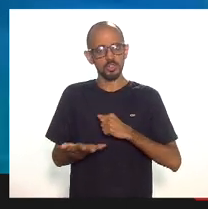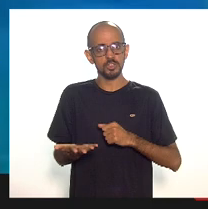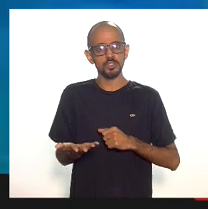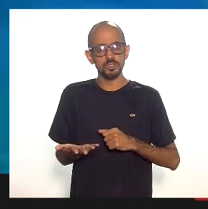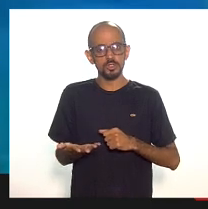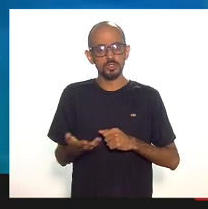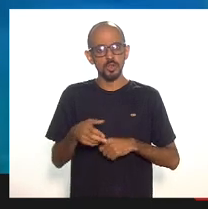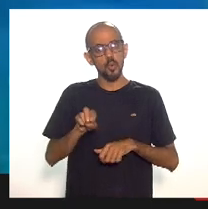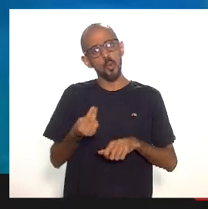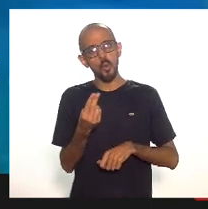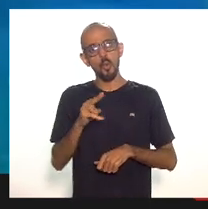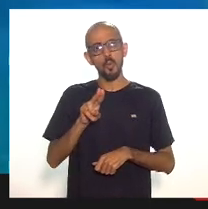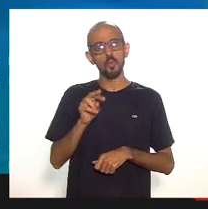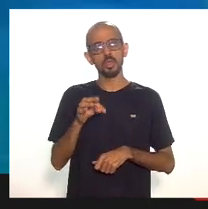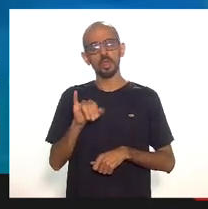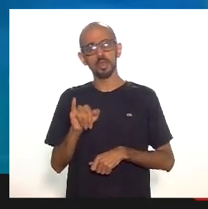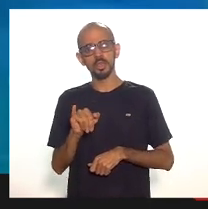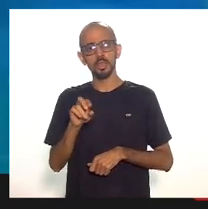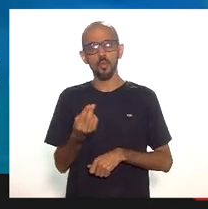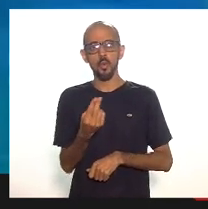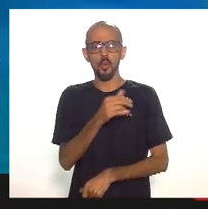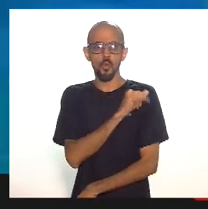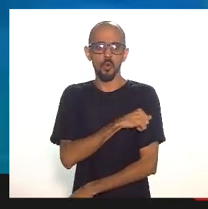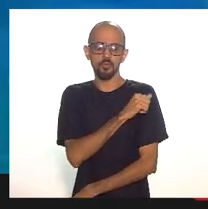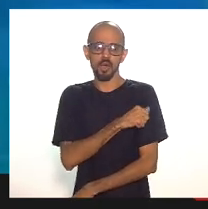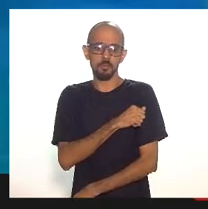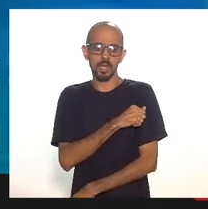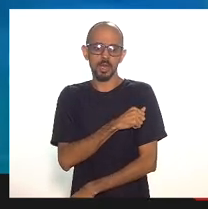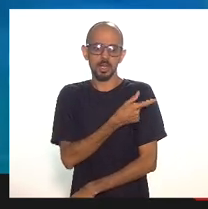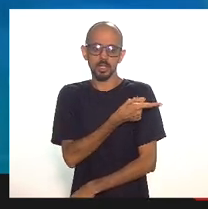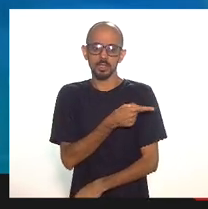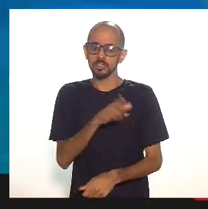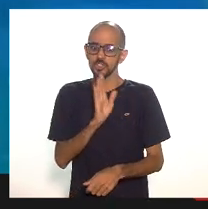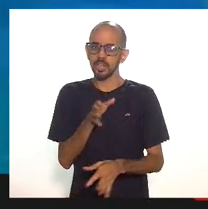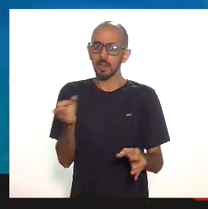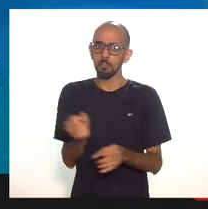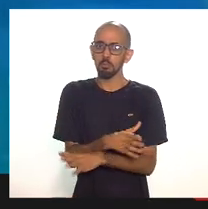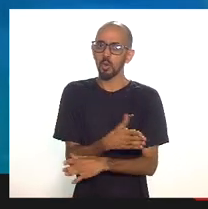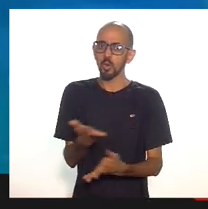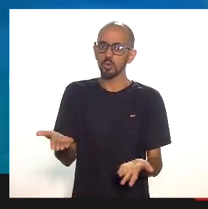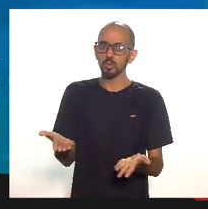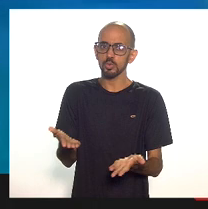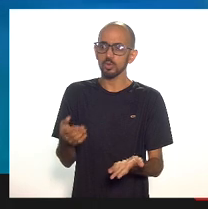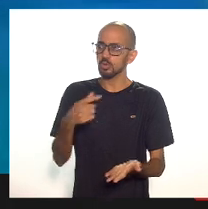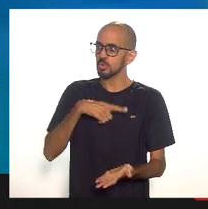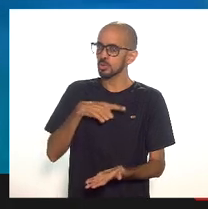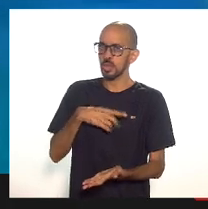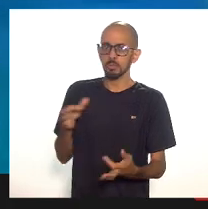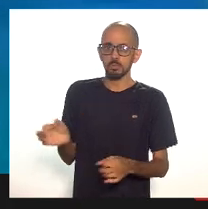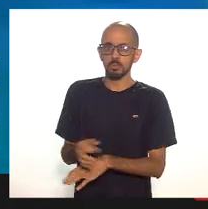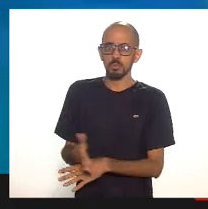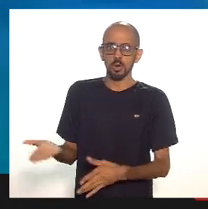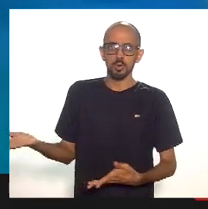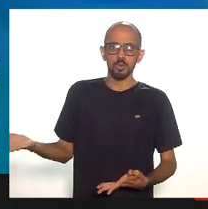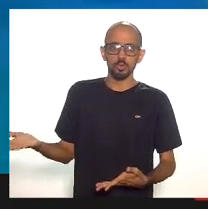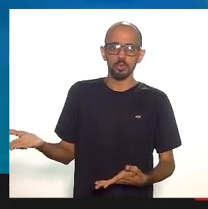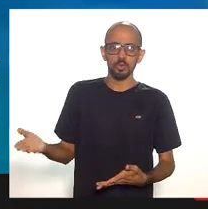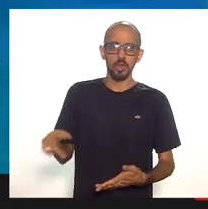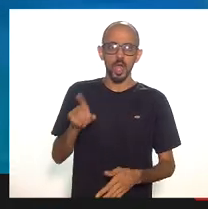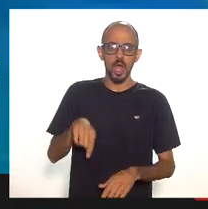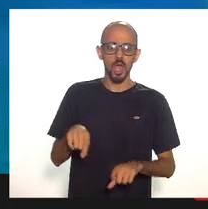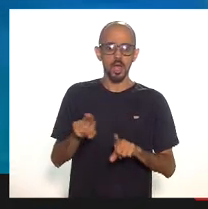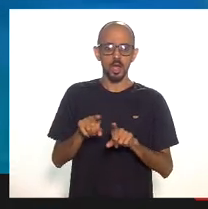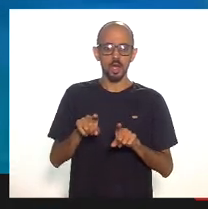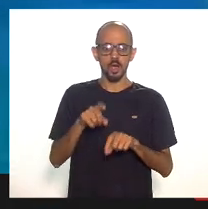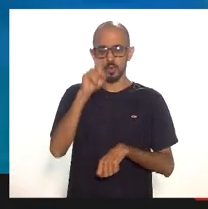ou UTI, ou leitos de enfermaria, nesses hospitais que estão prontos, estruturados, que são o Hospital Servidores